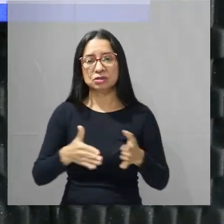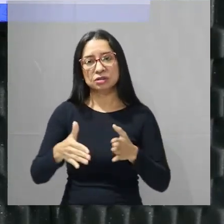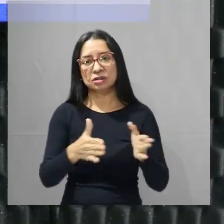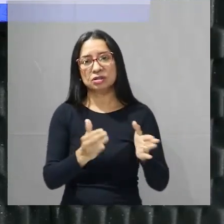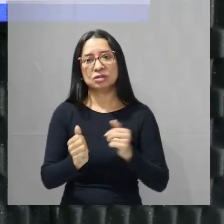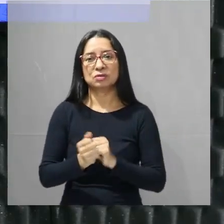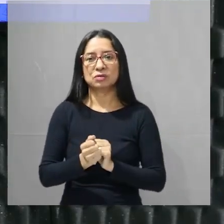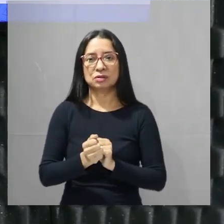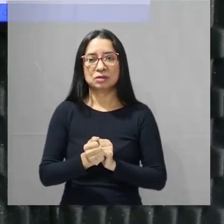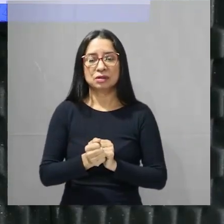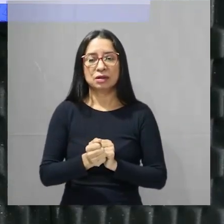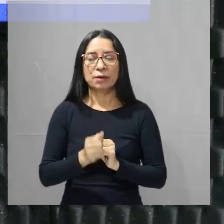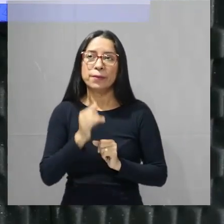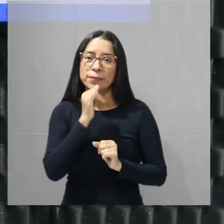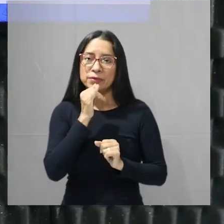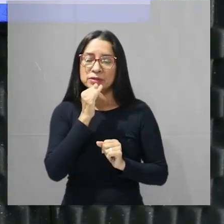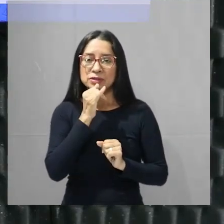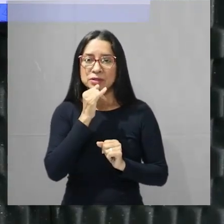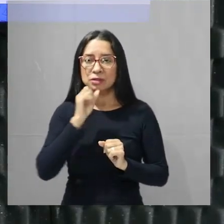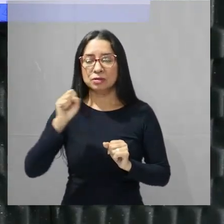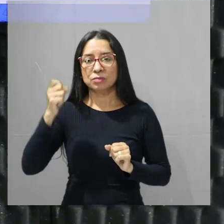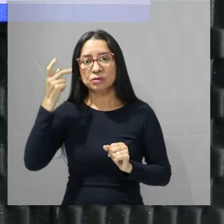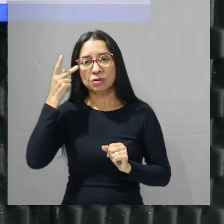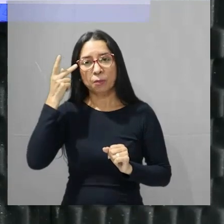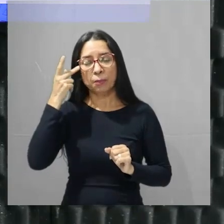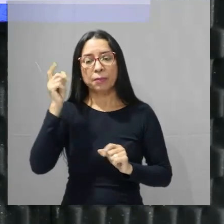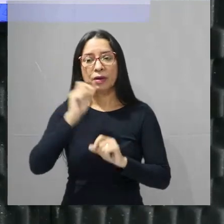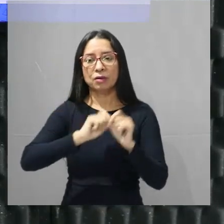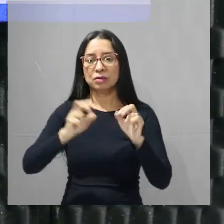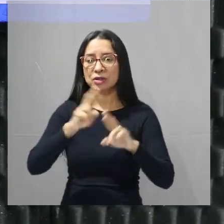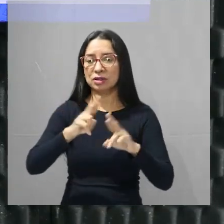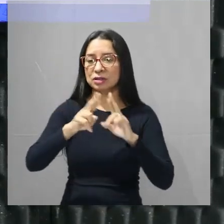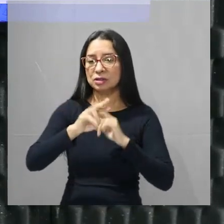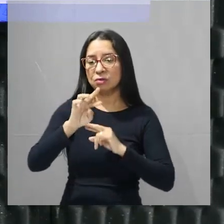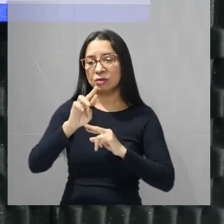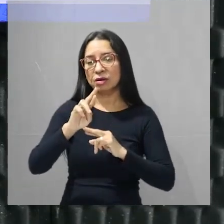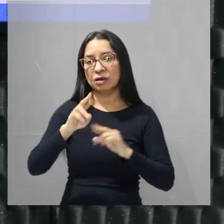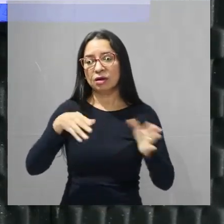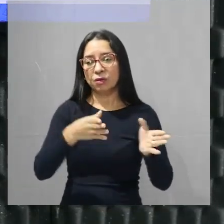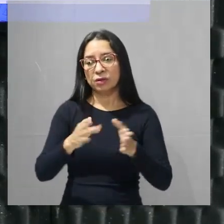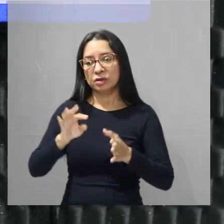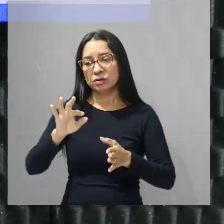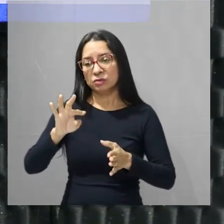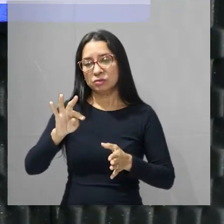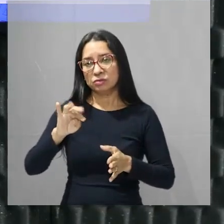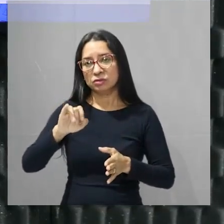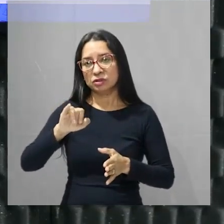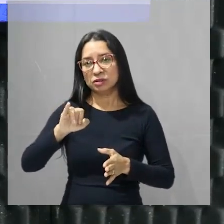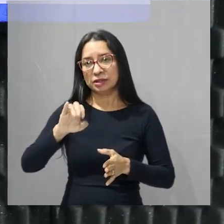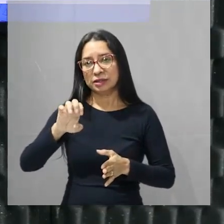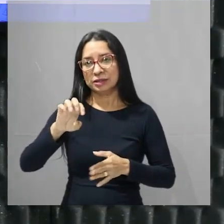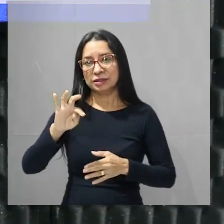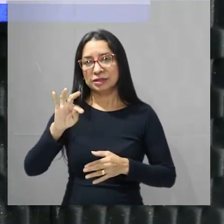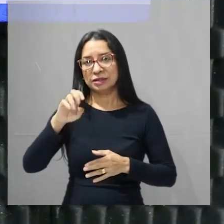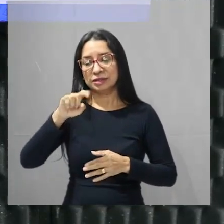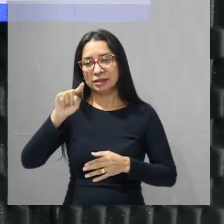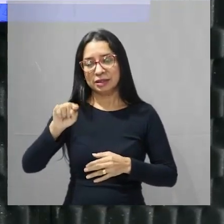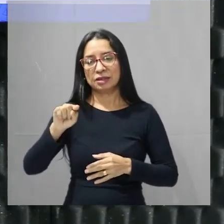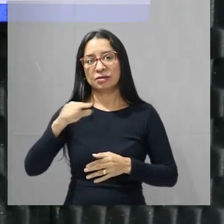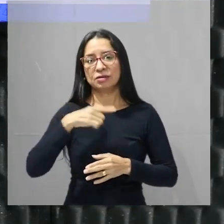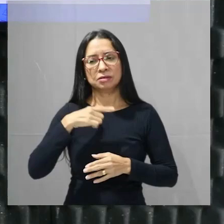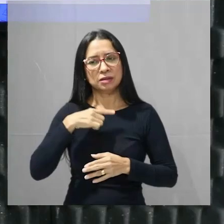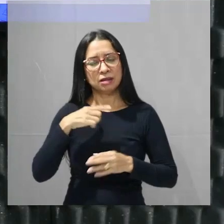hídricos. Olha São Paulo em relação ao Rio Tietê. Problemas sociais, se tu tem áreas que crescem de uma forma muito desigual, tu vai ter